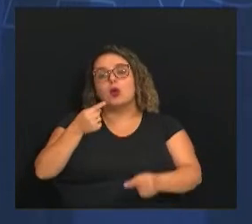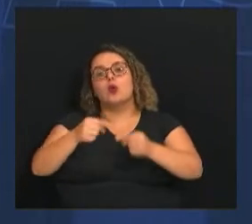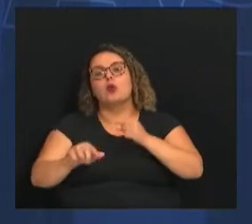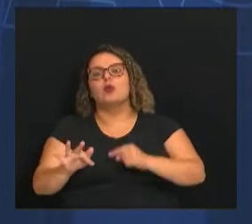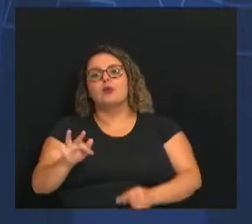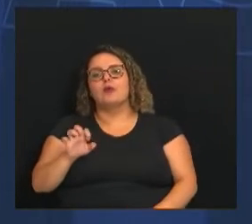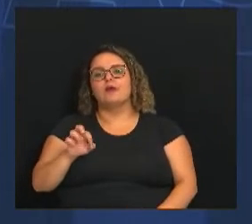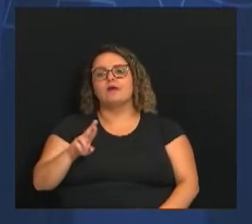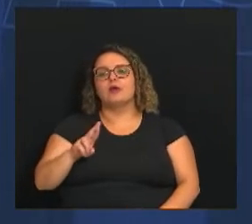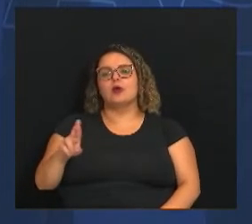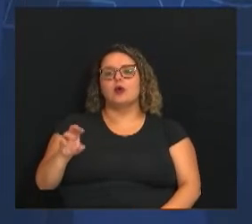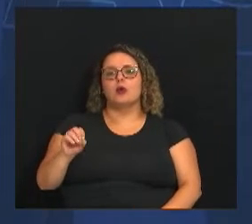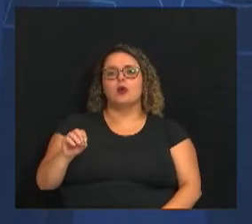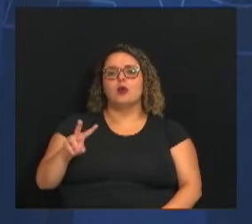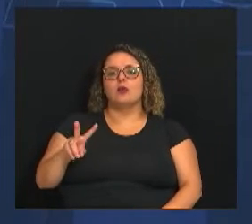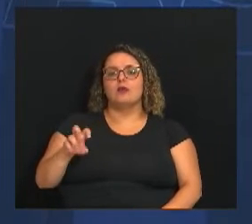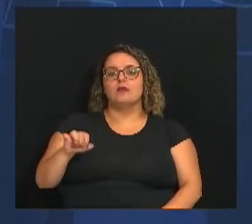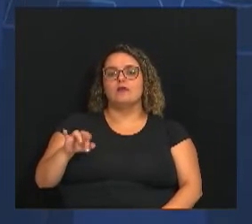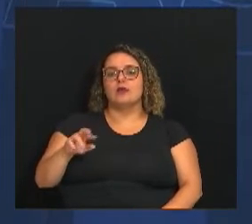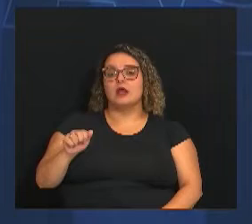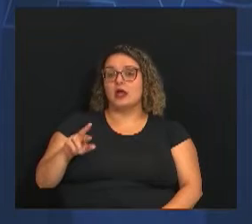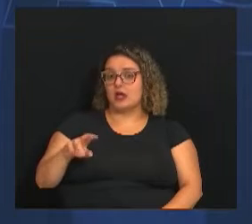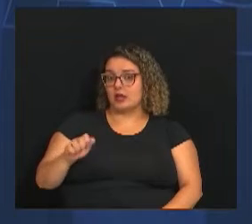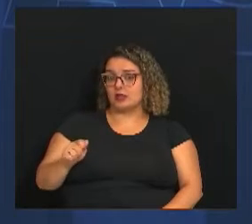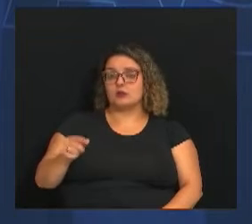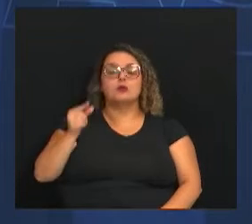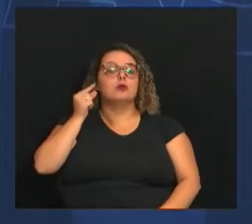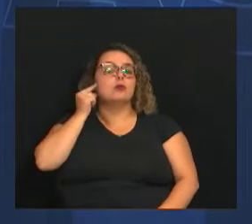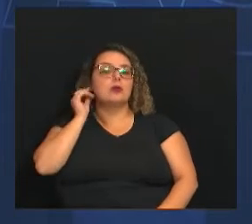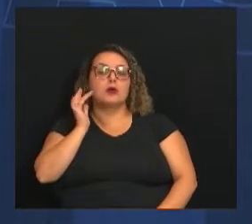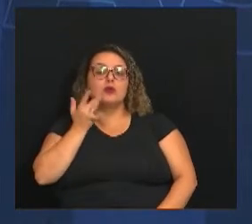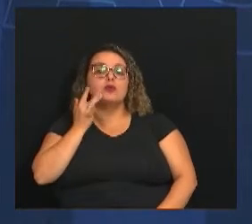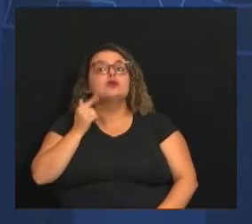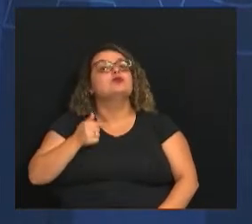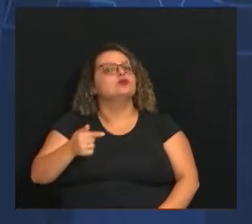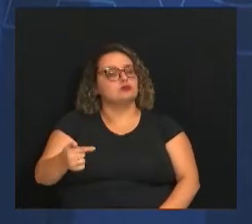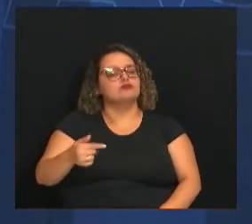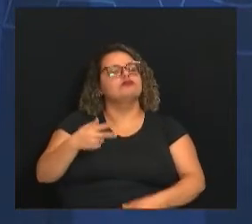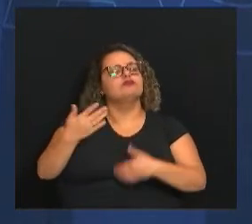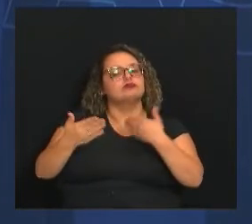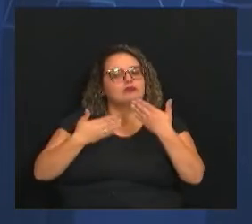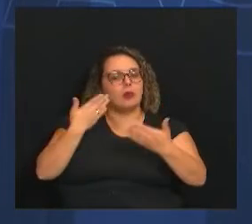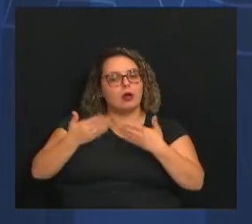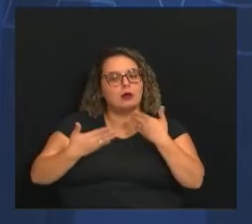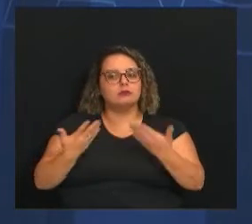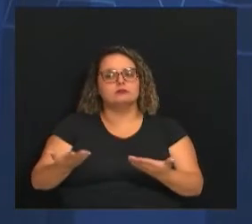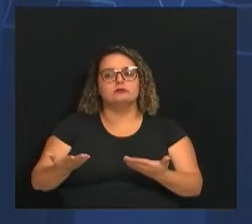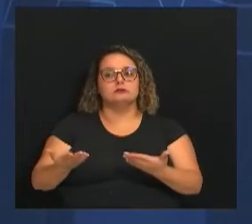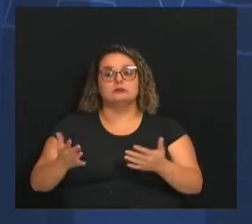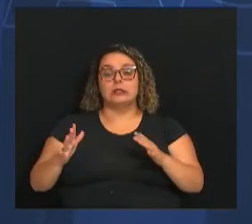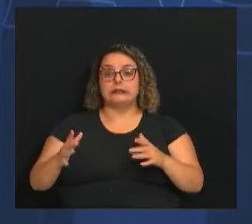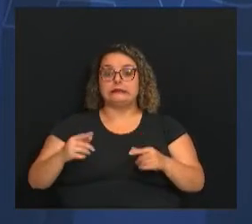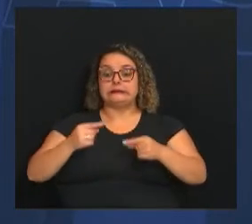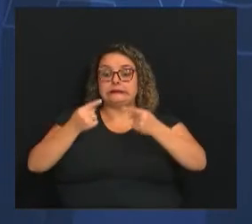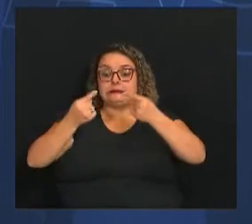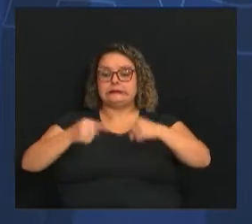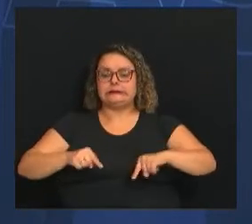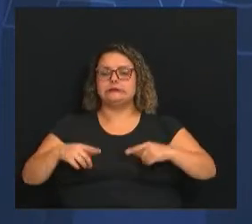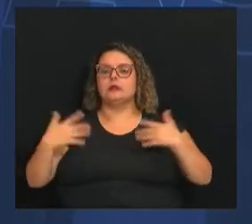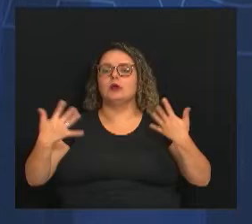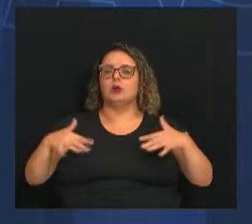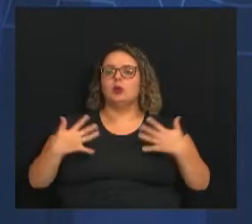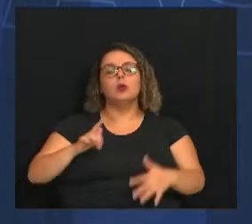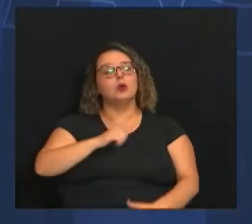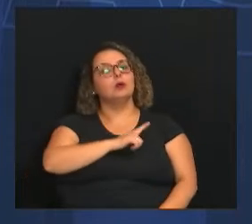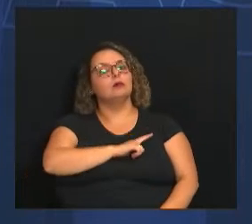no estádio Brinco de Ouro e durante a semana a gente fala mais sobre esses 2 duelos, mas também um duelo importante para o Guarani, para acabar